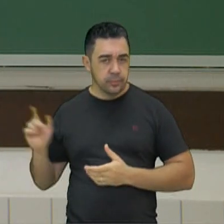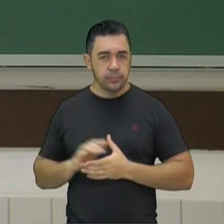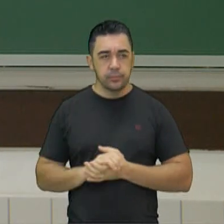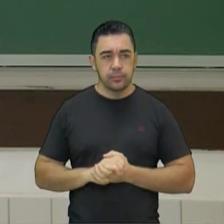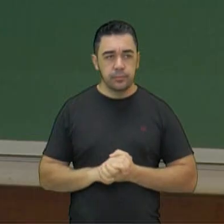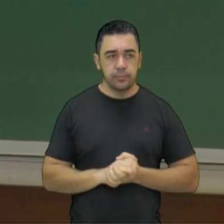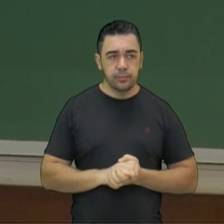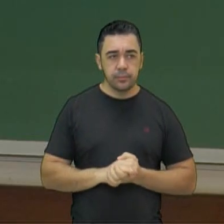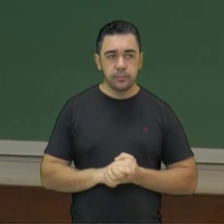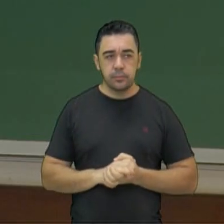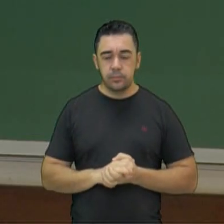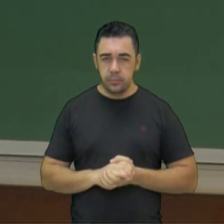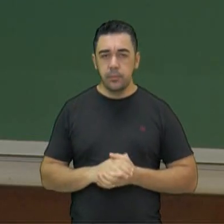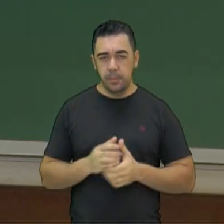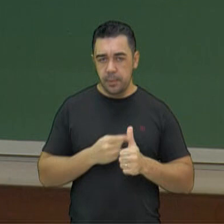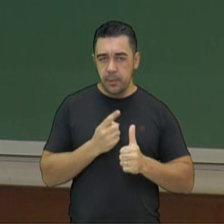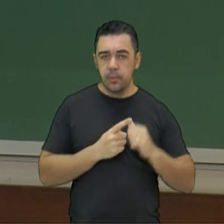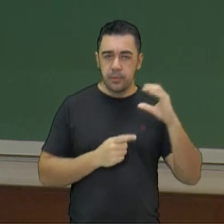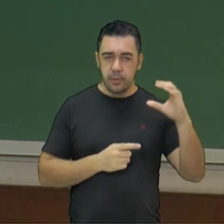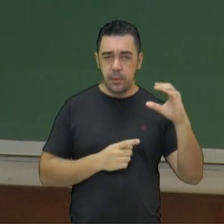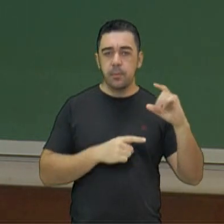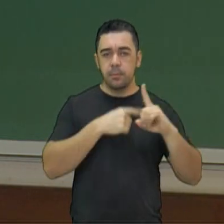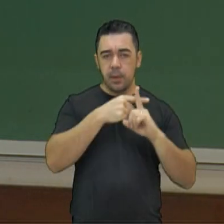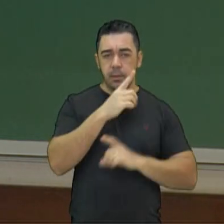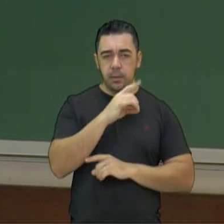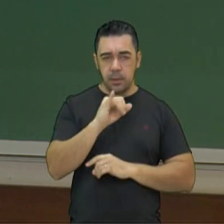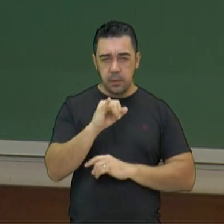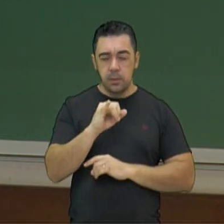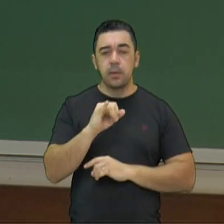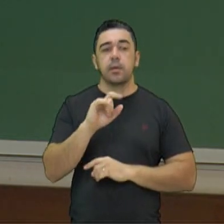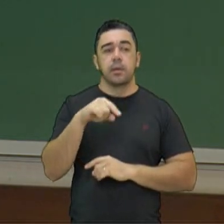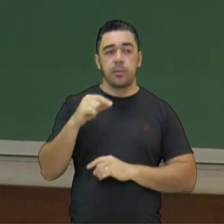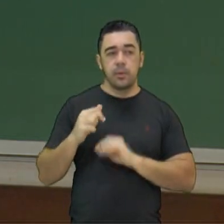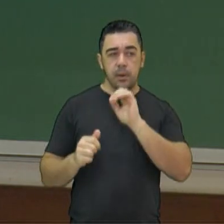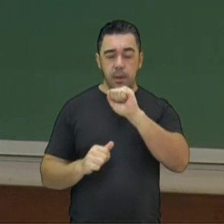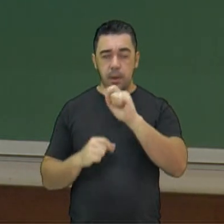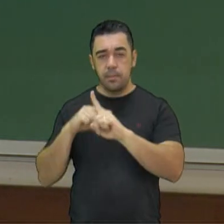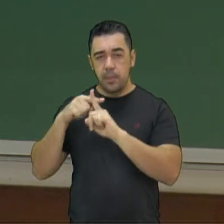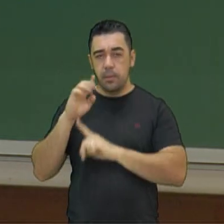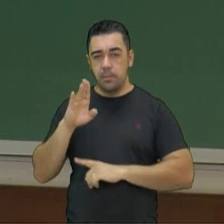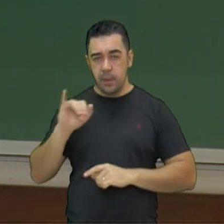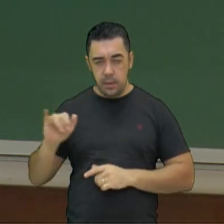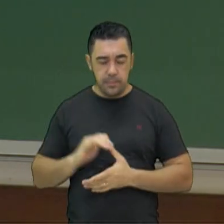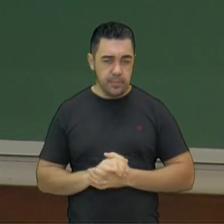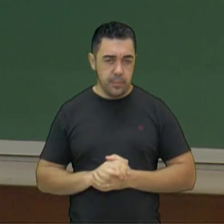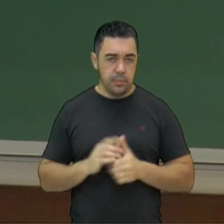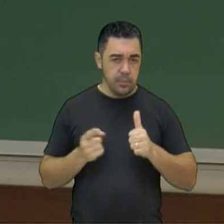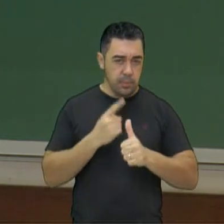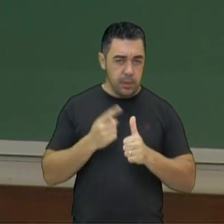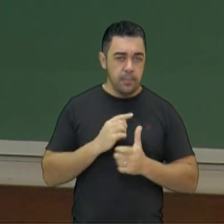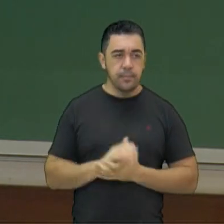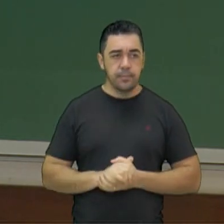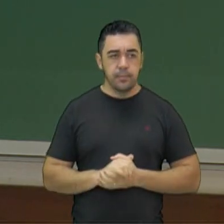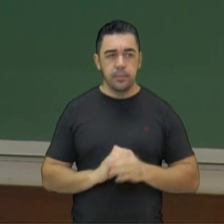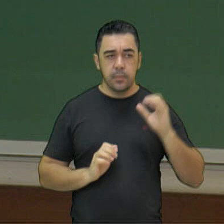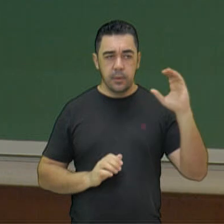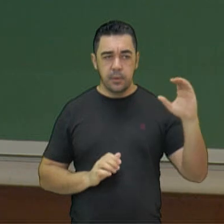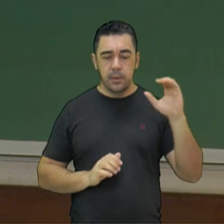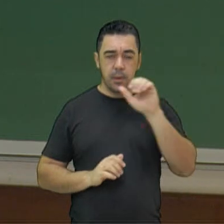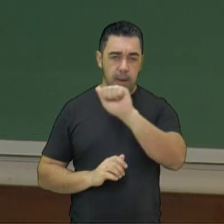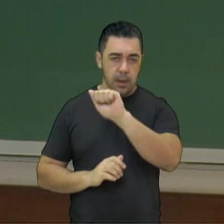o C mais DI primeiro e depois o A mais BI. Então, primeiro multiplicando C. C vezes